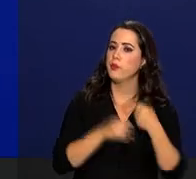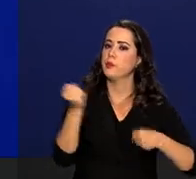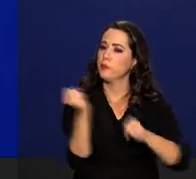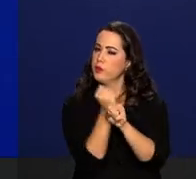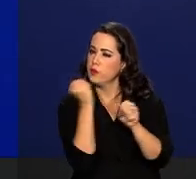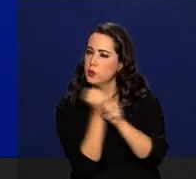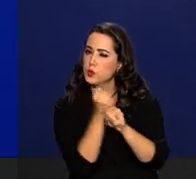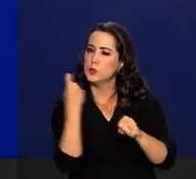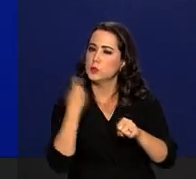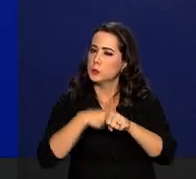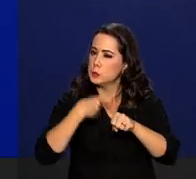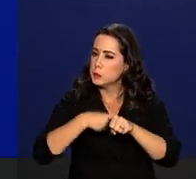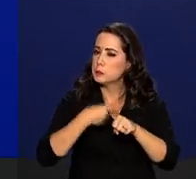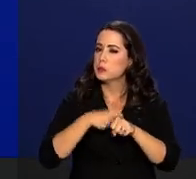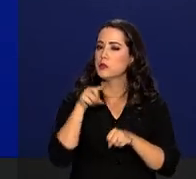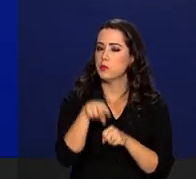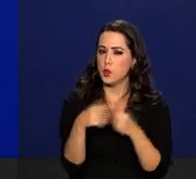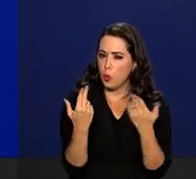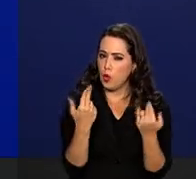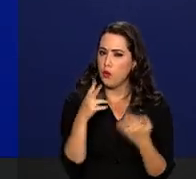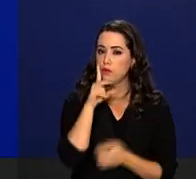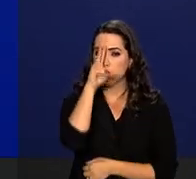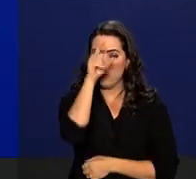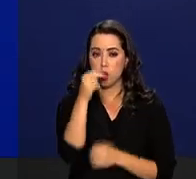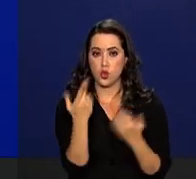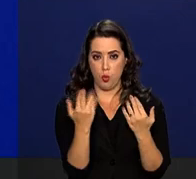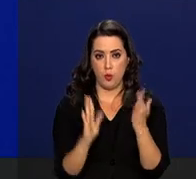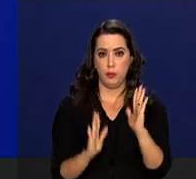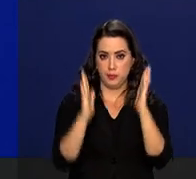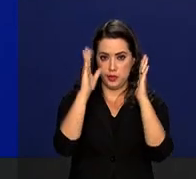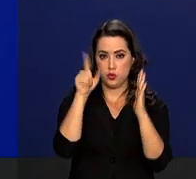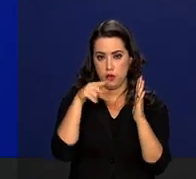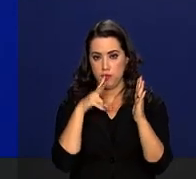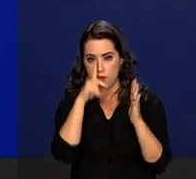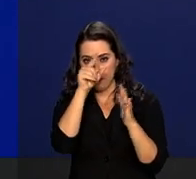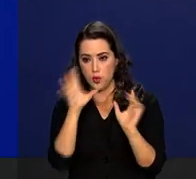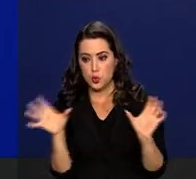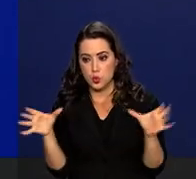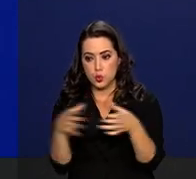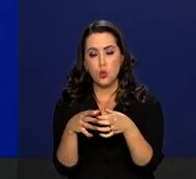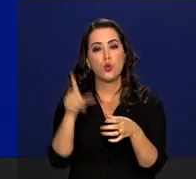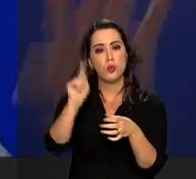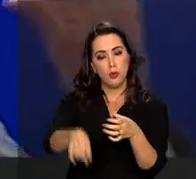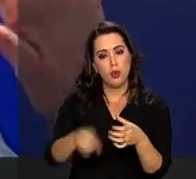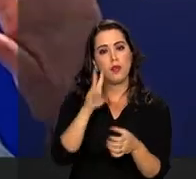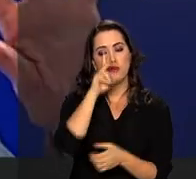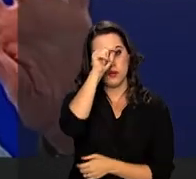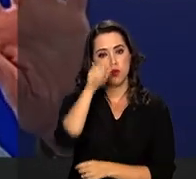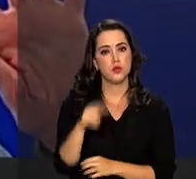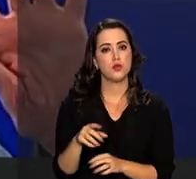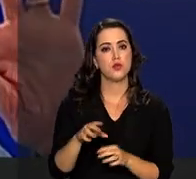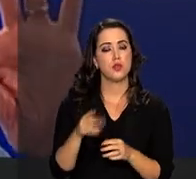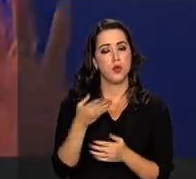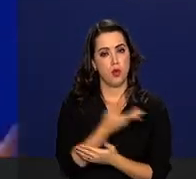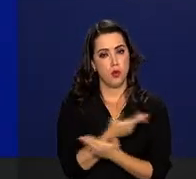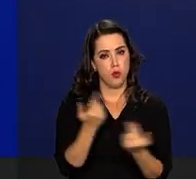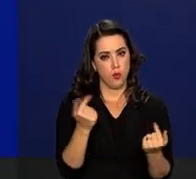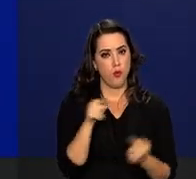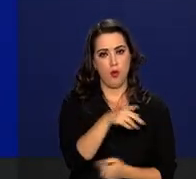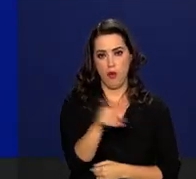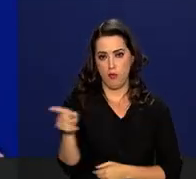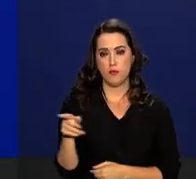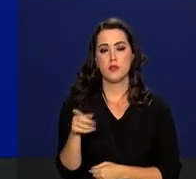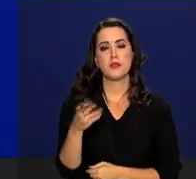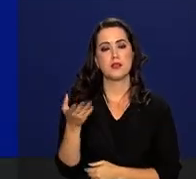vocês provocando, como provocaram o governo federal, este é o primeiro ponto,